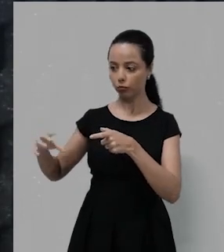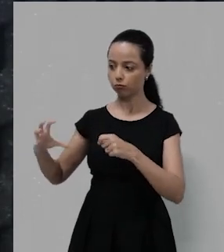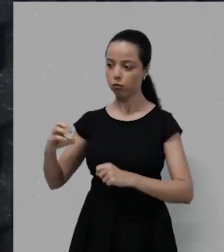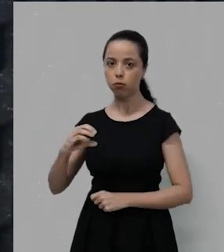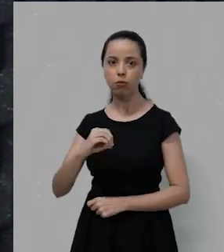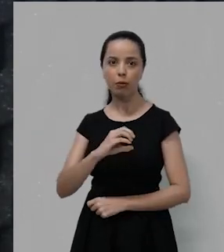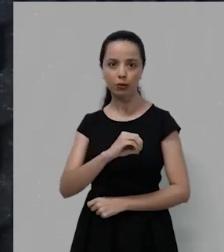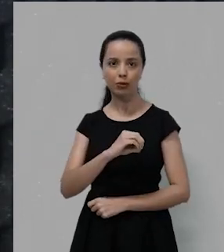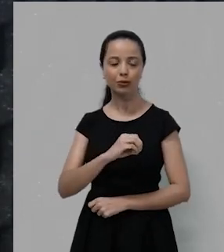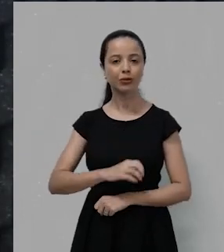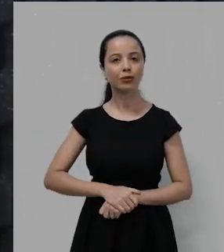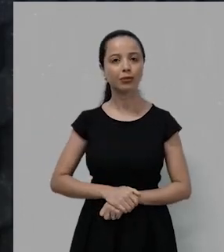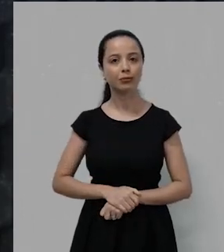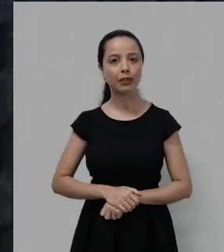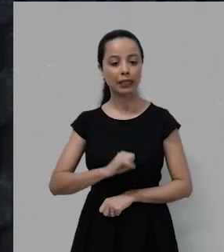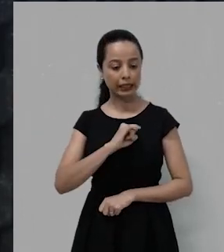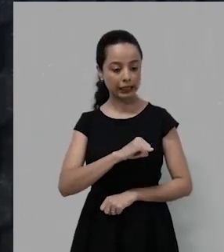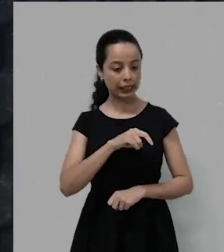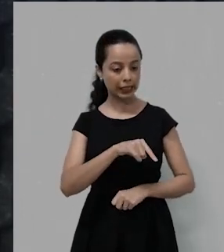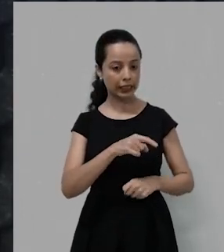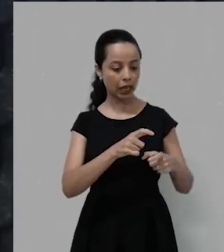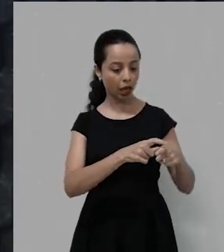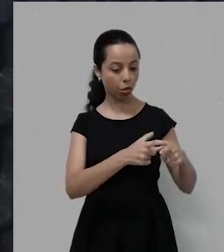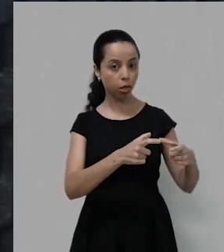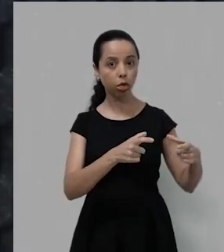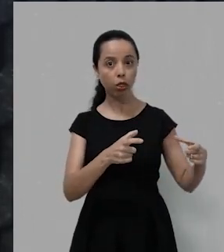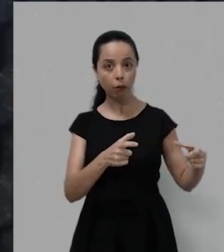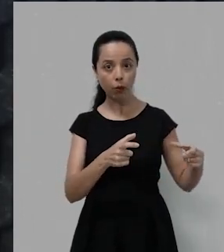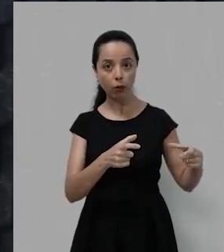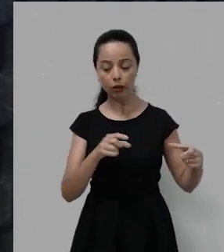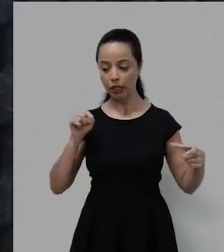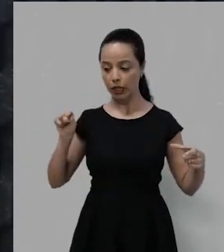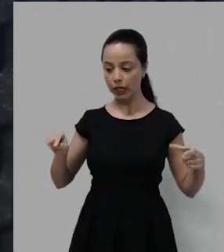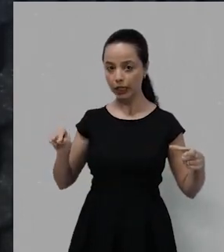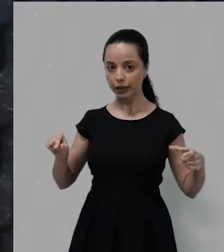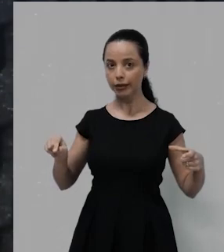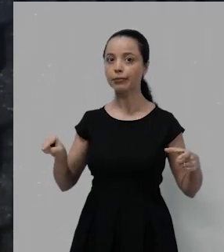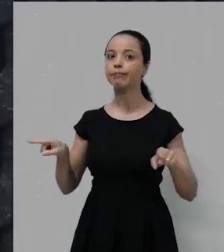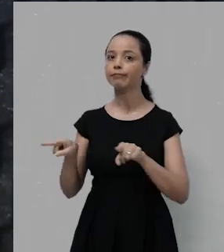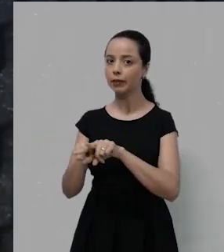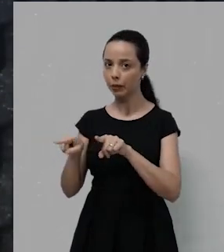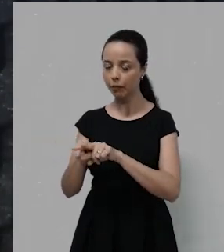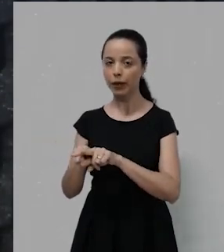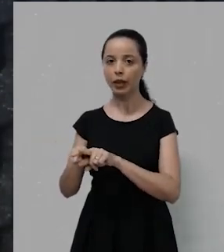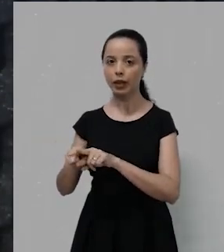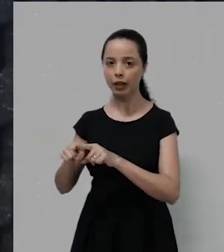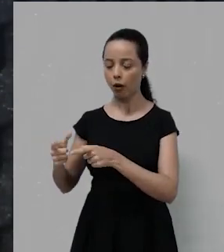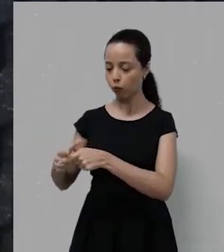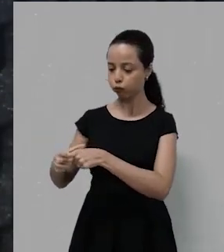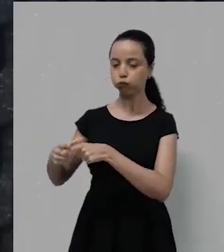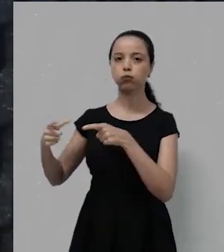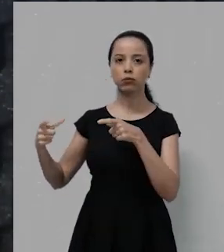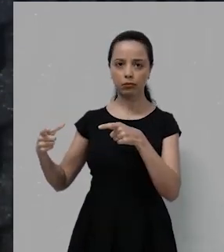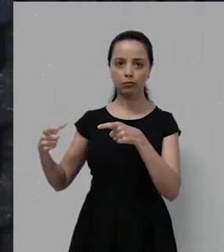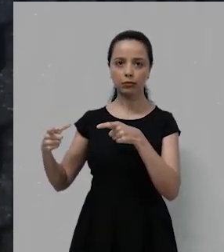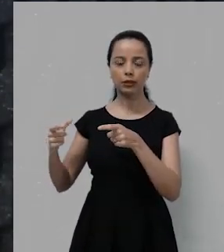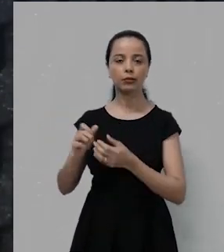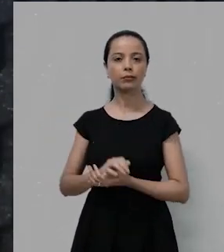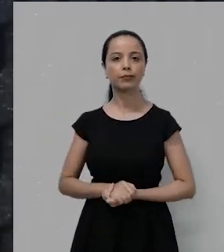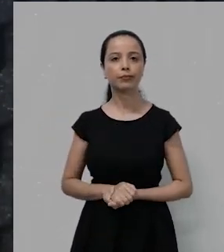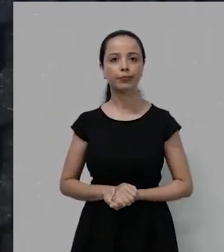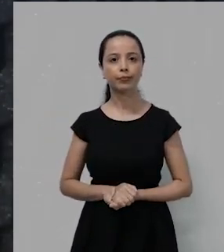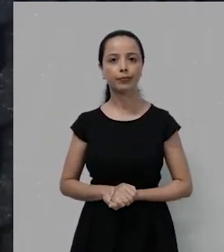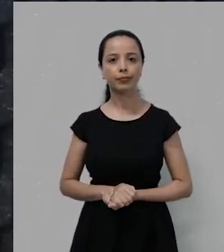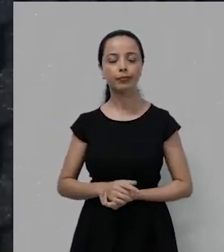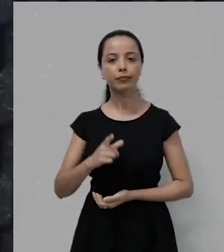o aumento das presas faz com que o número de predadores também aumente. Então, eu tenho aqui um